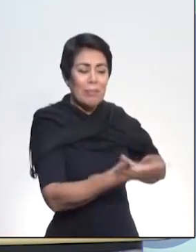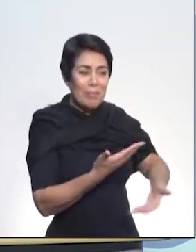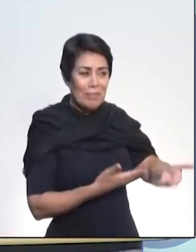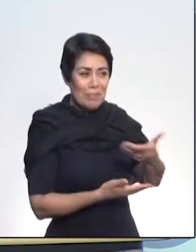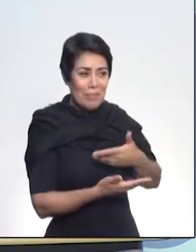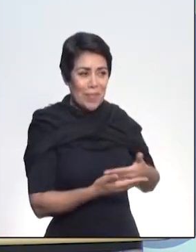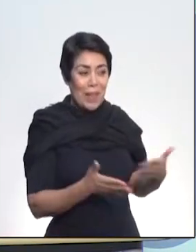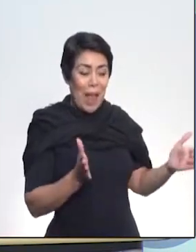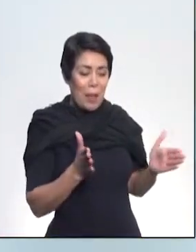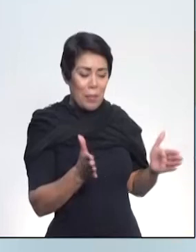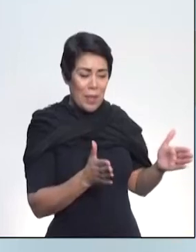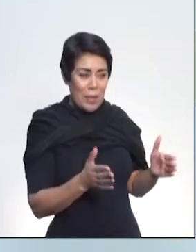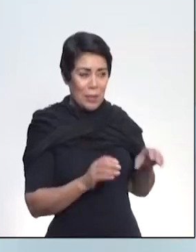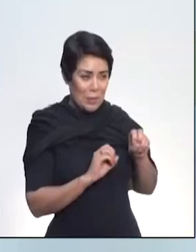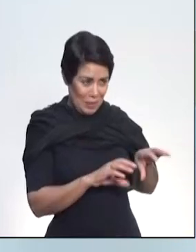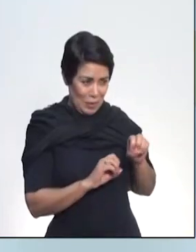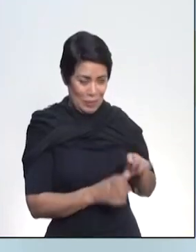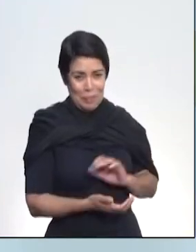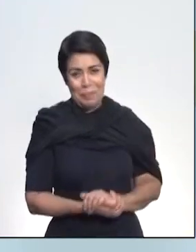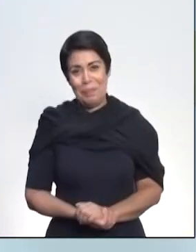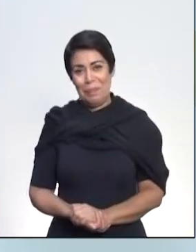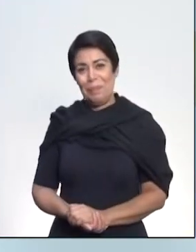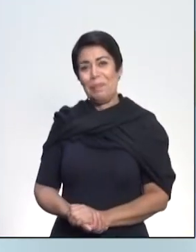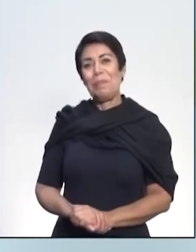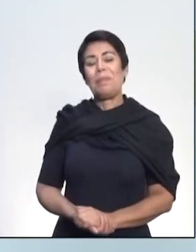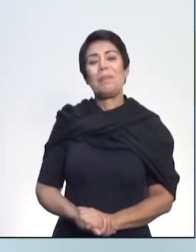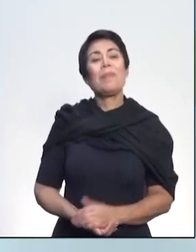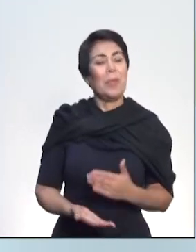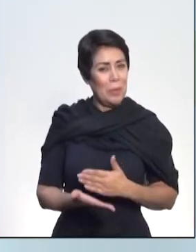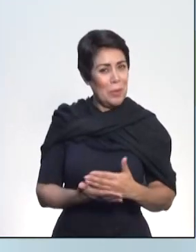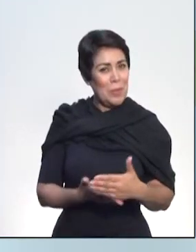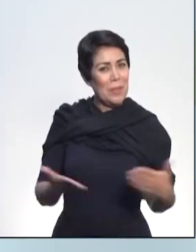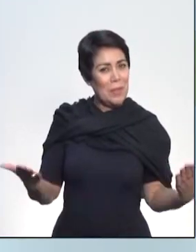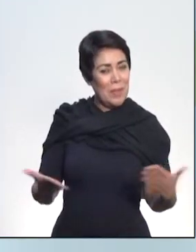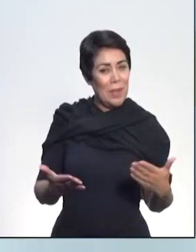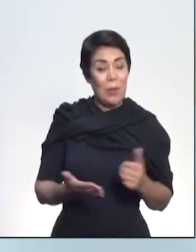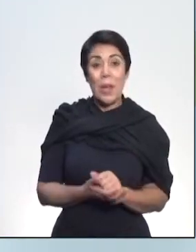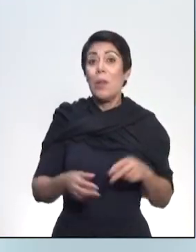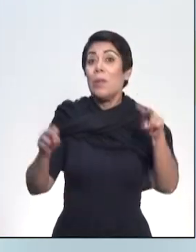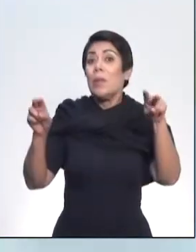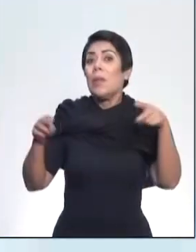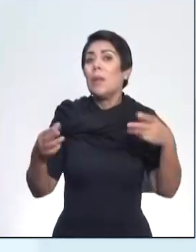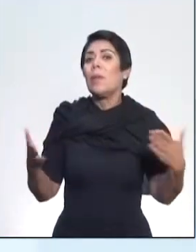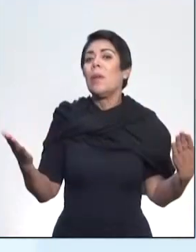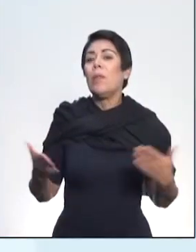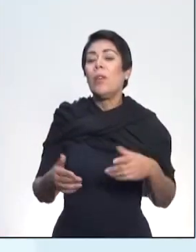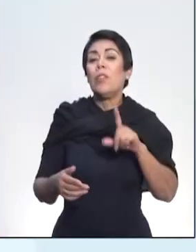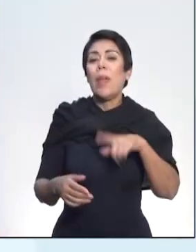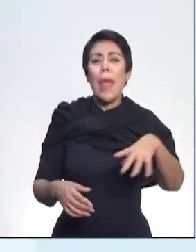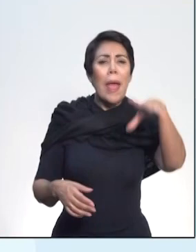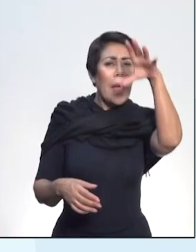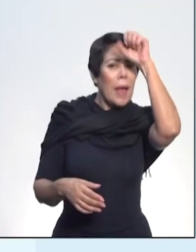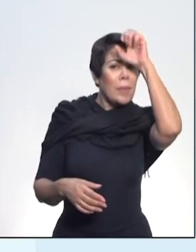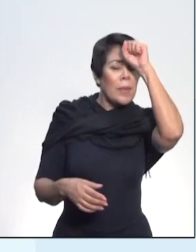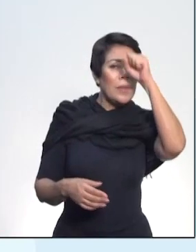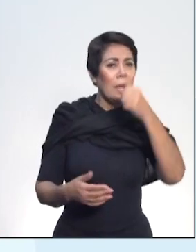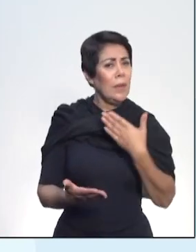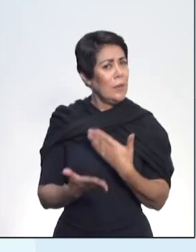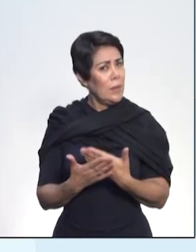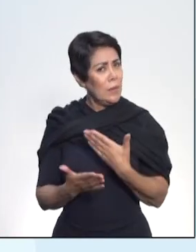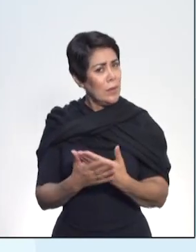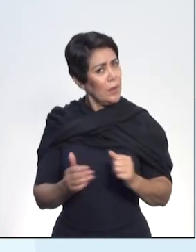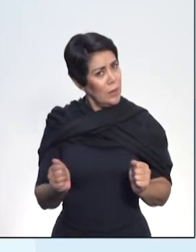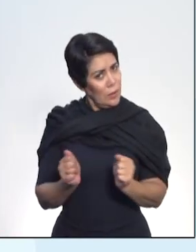aula. Então, vamos começar a nossa aula. O tema da aula de hoje é Aprendendo e Estudando